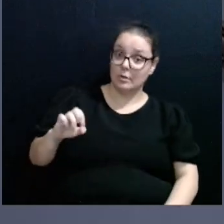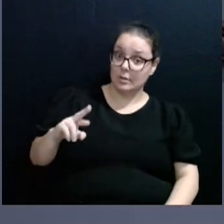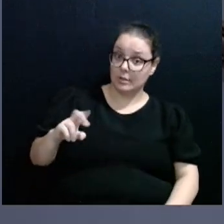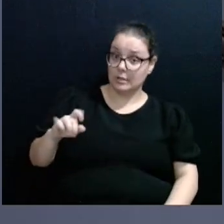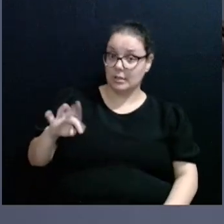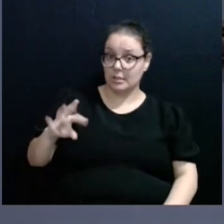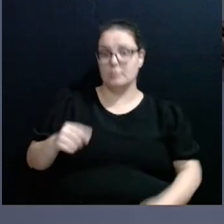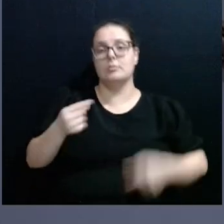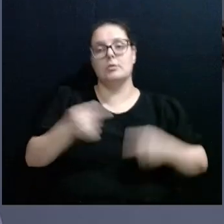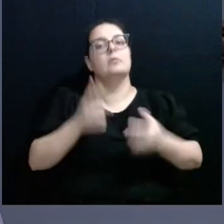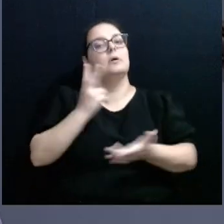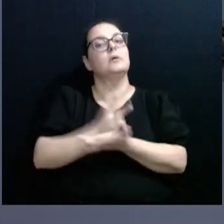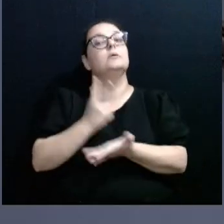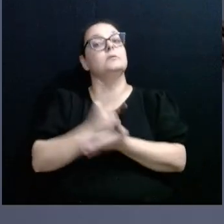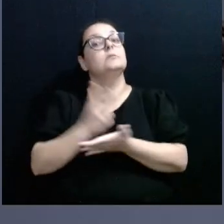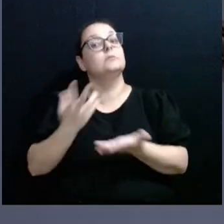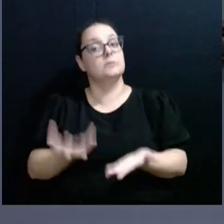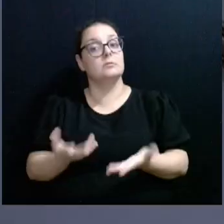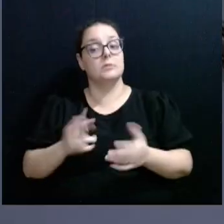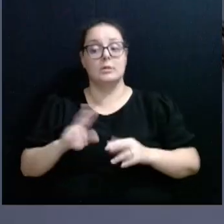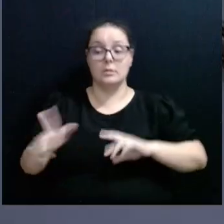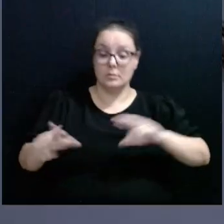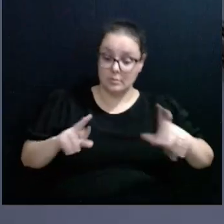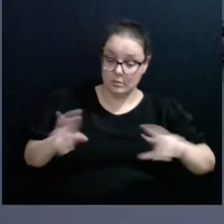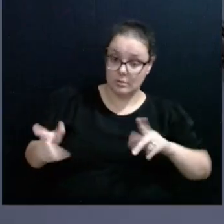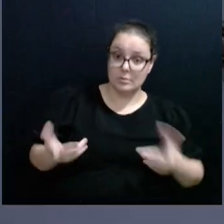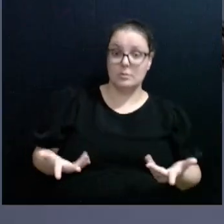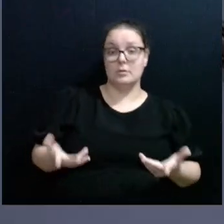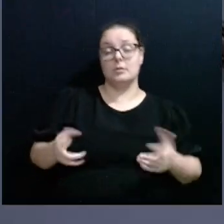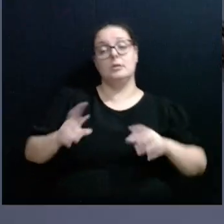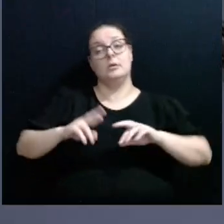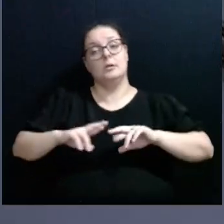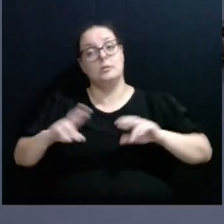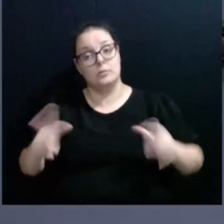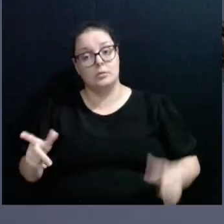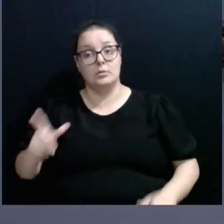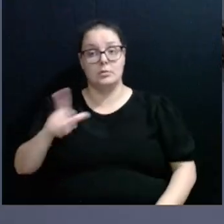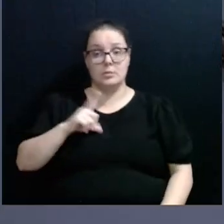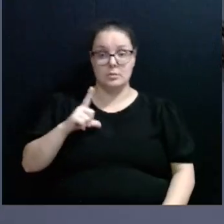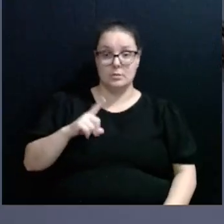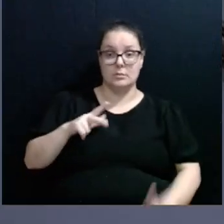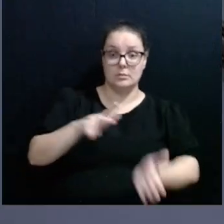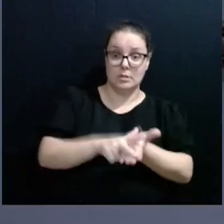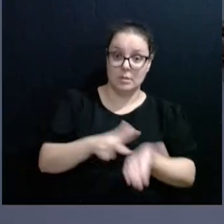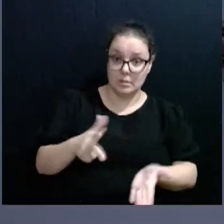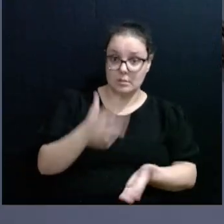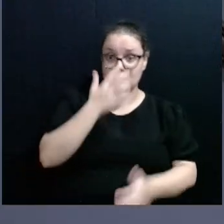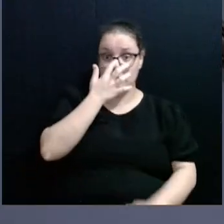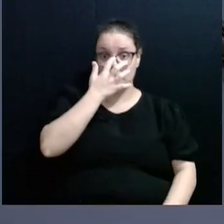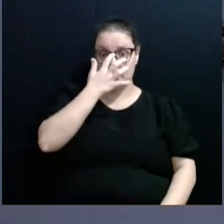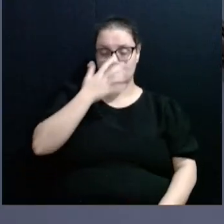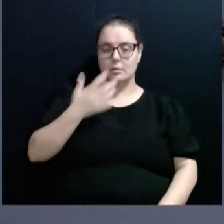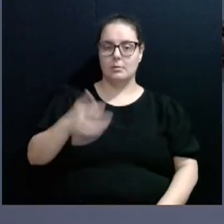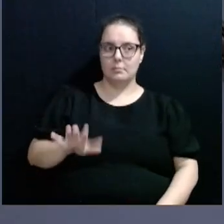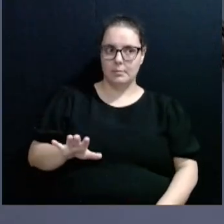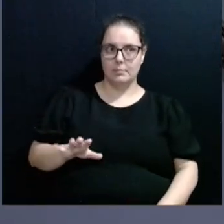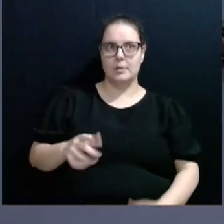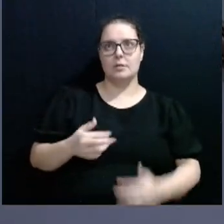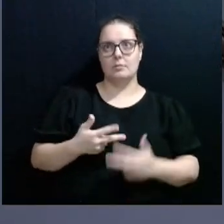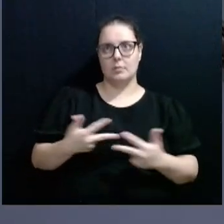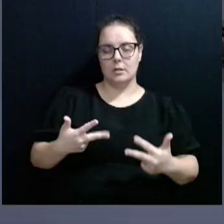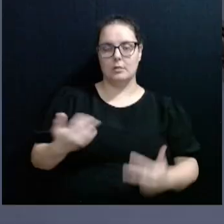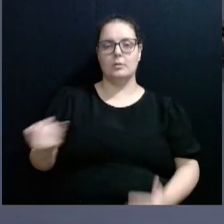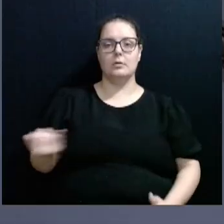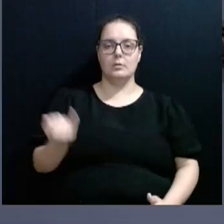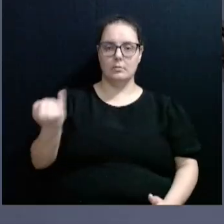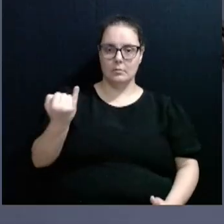constante, né, das diferenças que são, né, e a diferença que tem na regulamentação, mas um ponto muito importante, a gente precisa